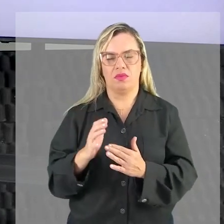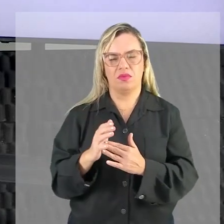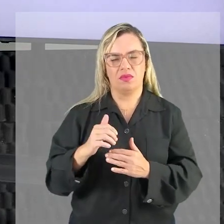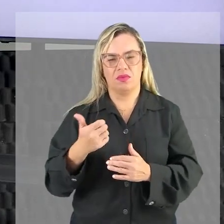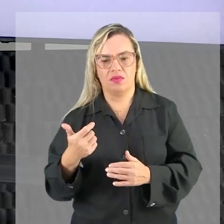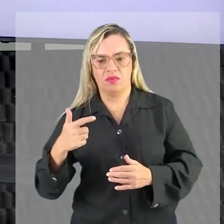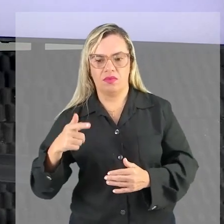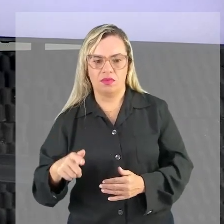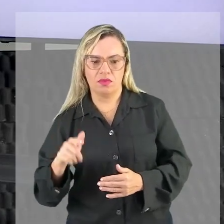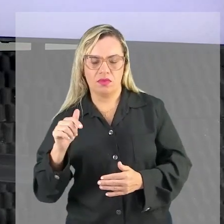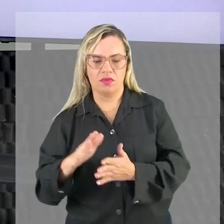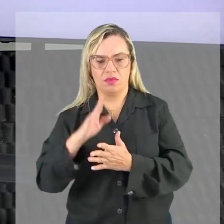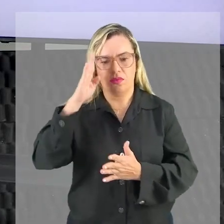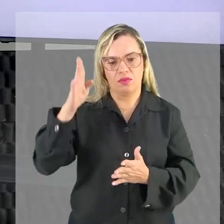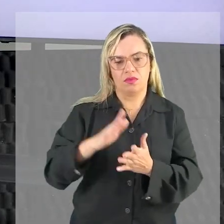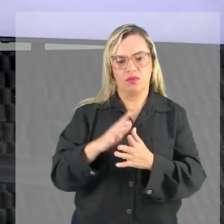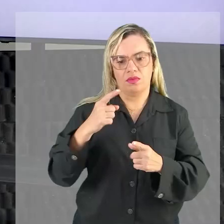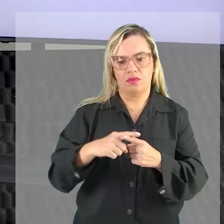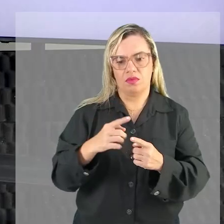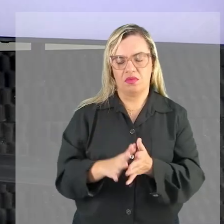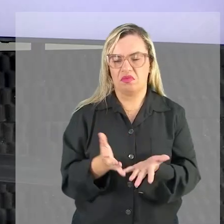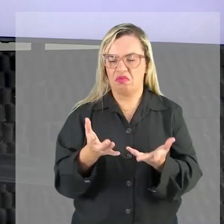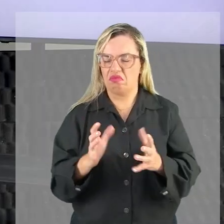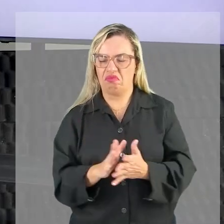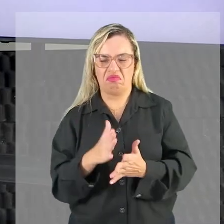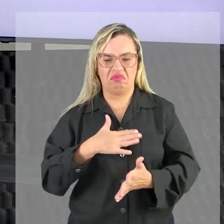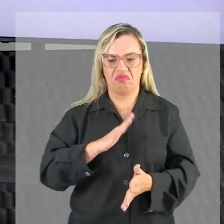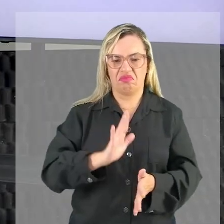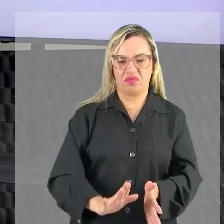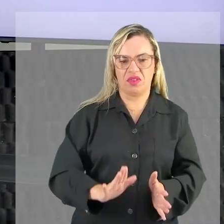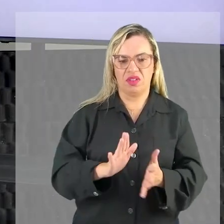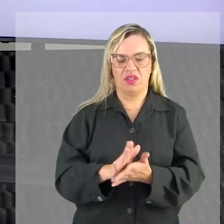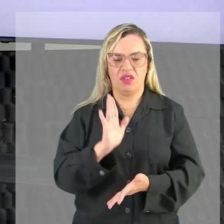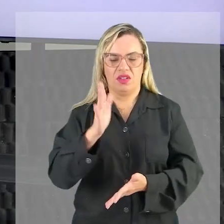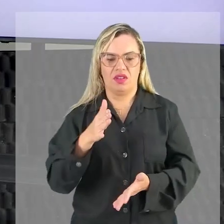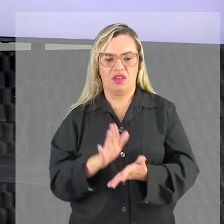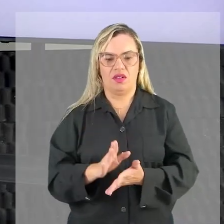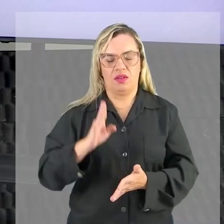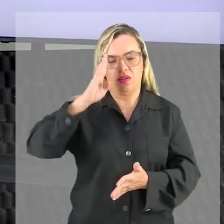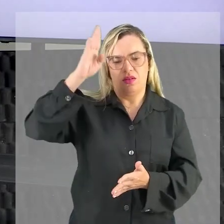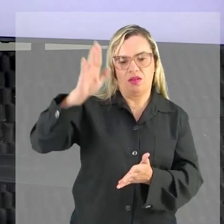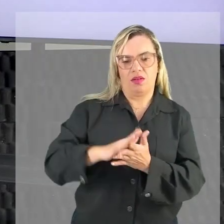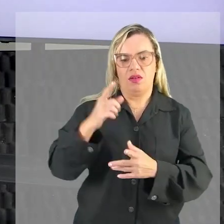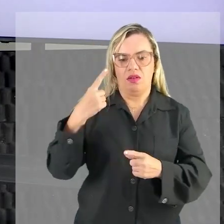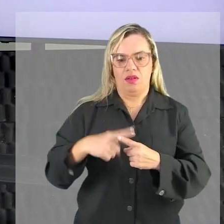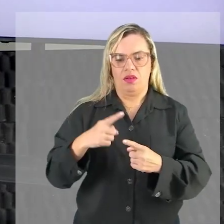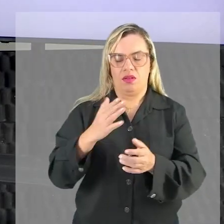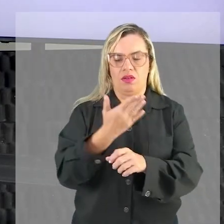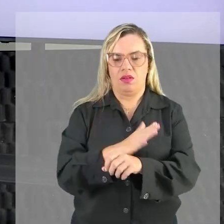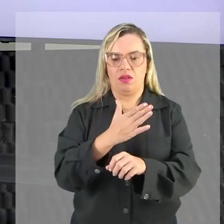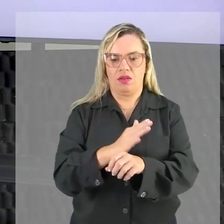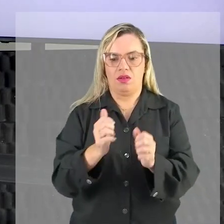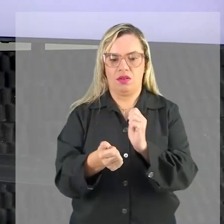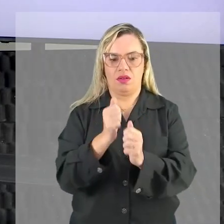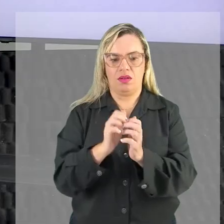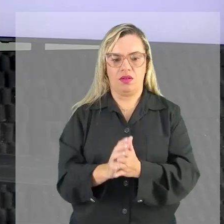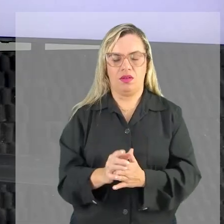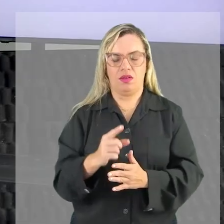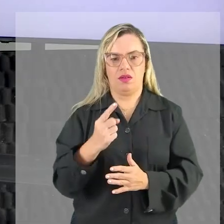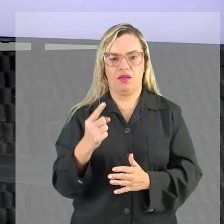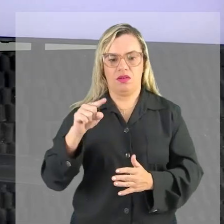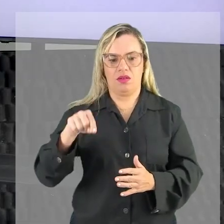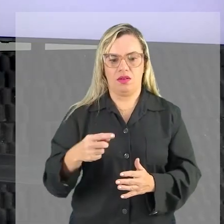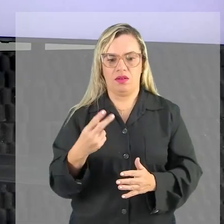quererem. Já o principal motivo para praticar esporte declarado por 11,2 milhões de pessoas foi relaxar